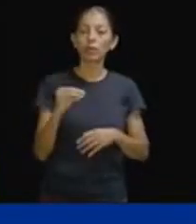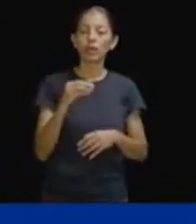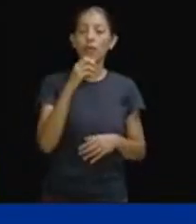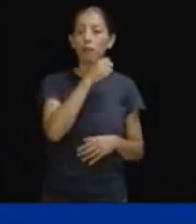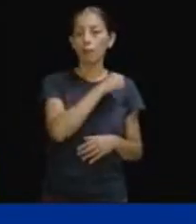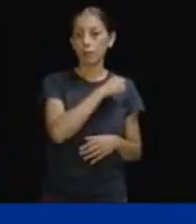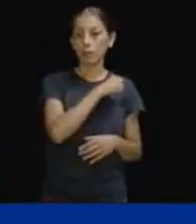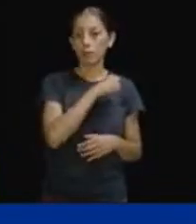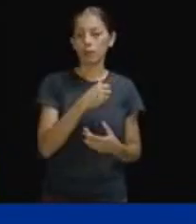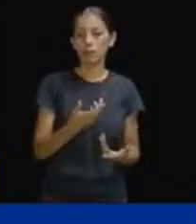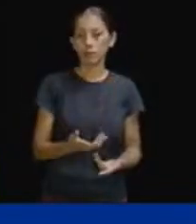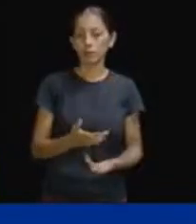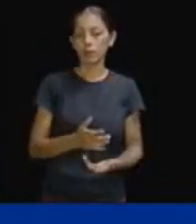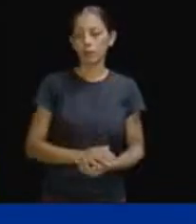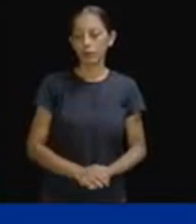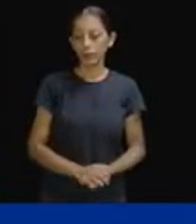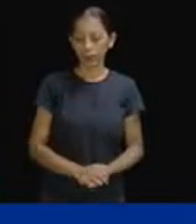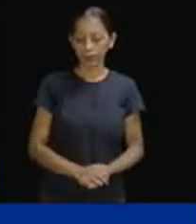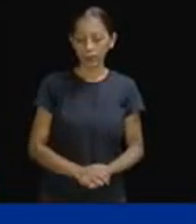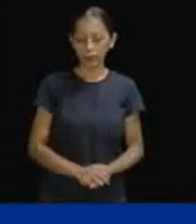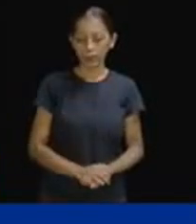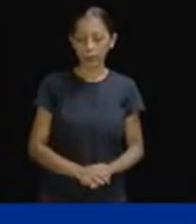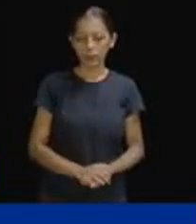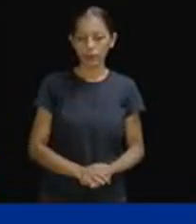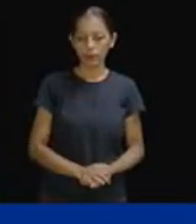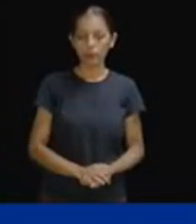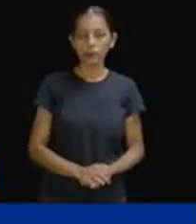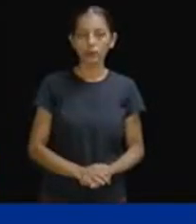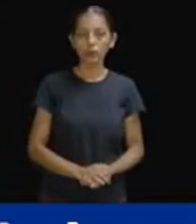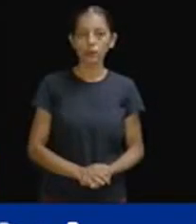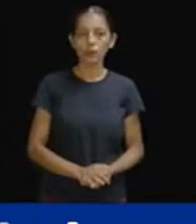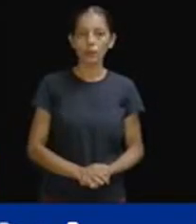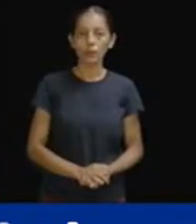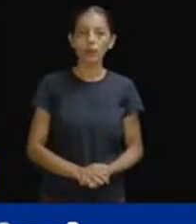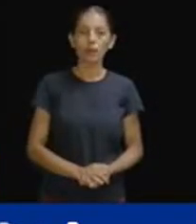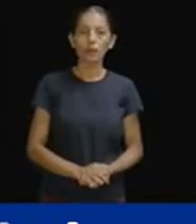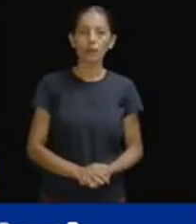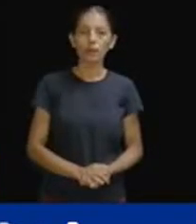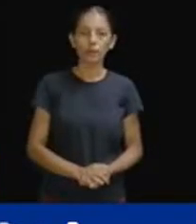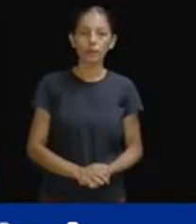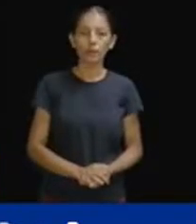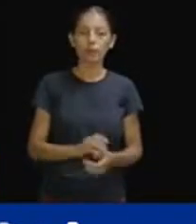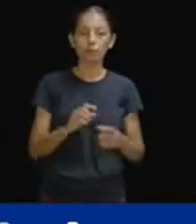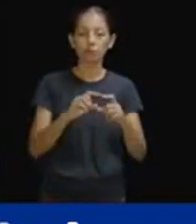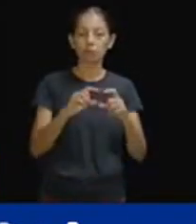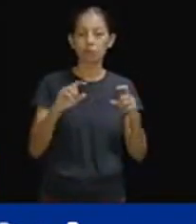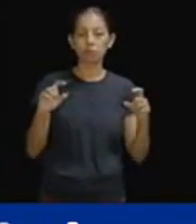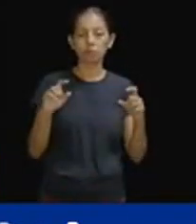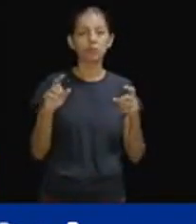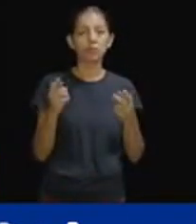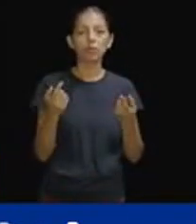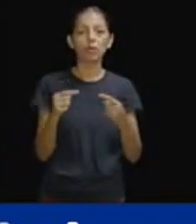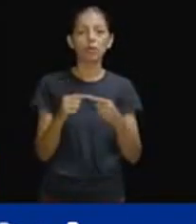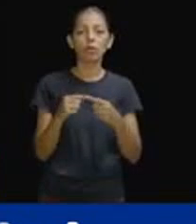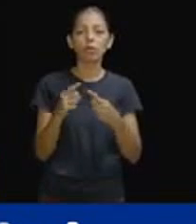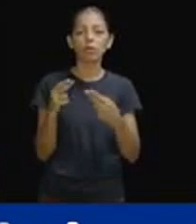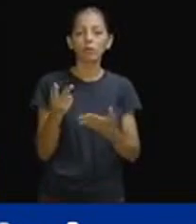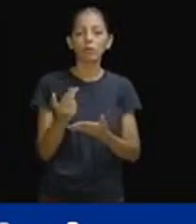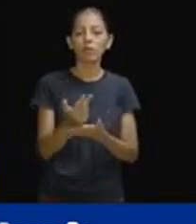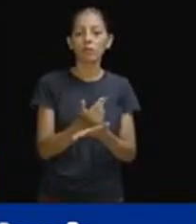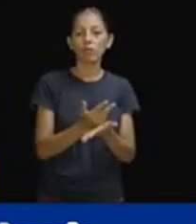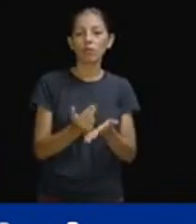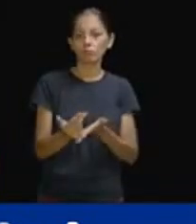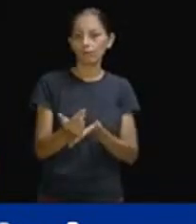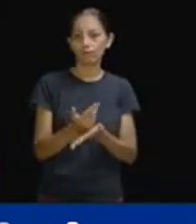faz parte, está visualmente colocado como um desenho gráfico, certo? E não